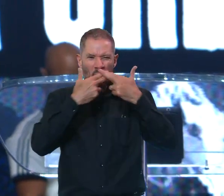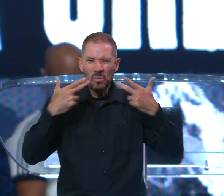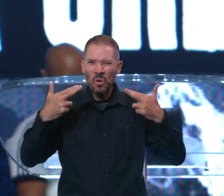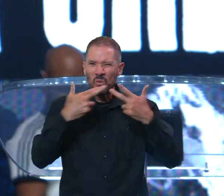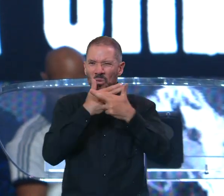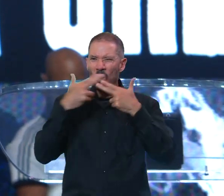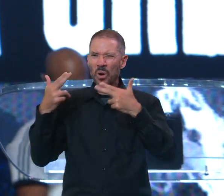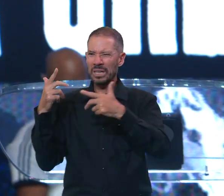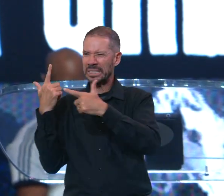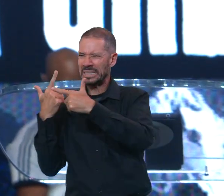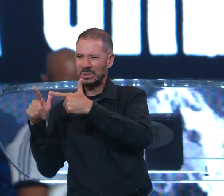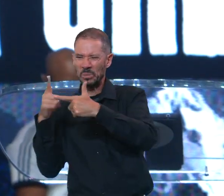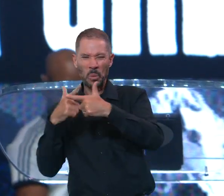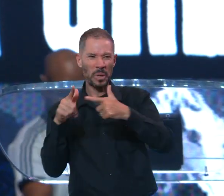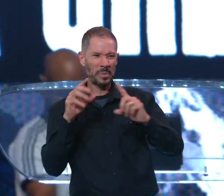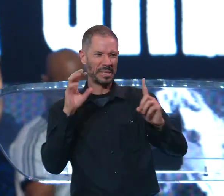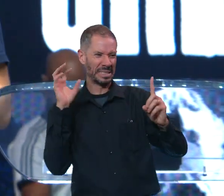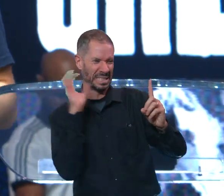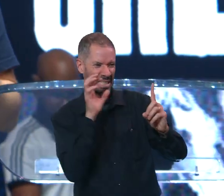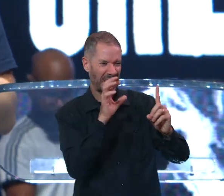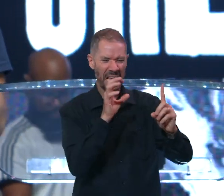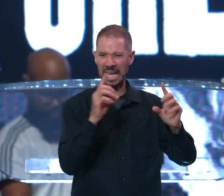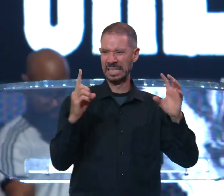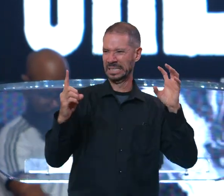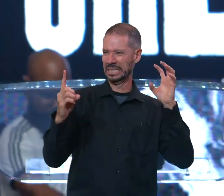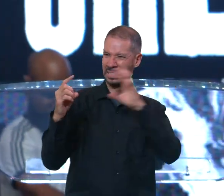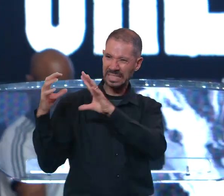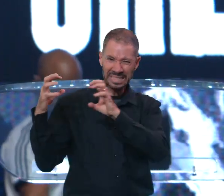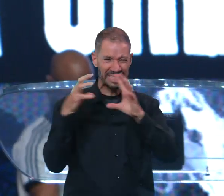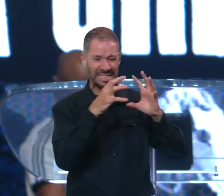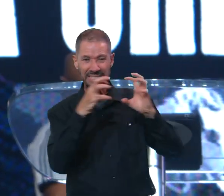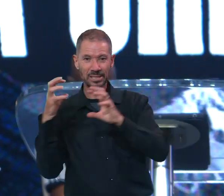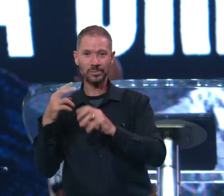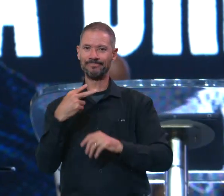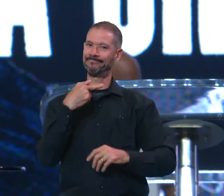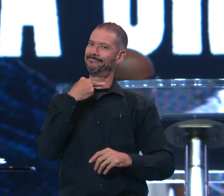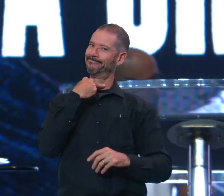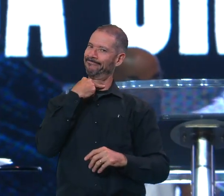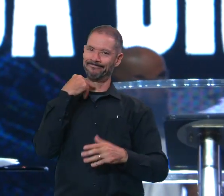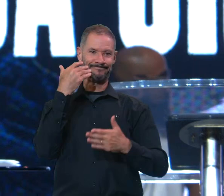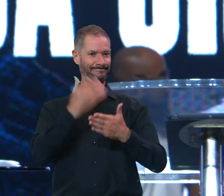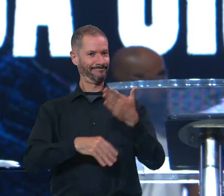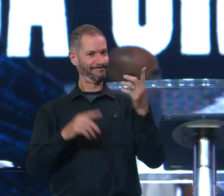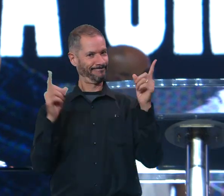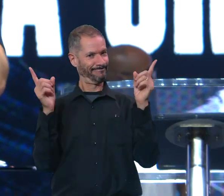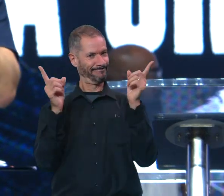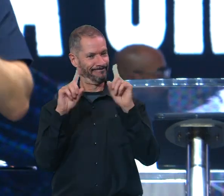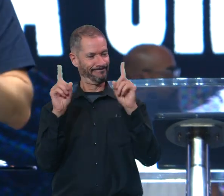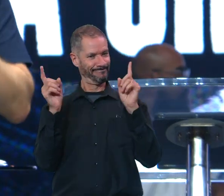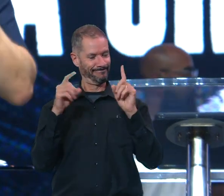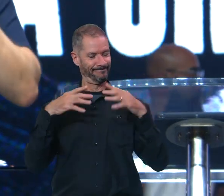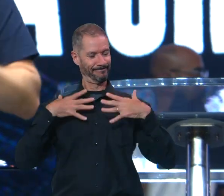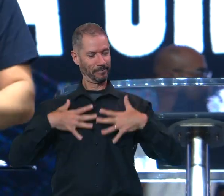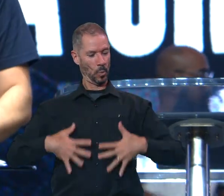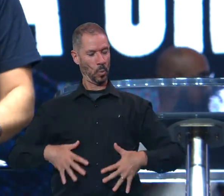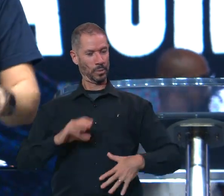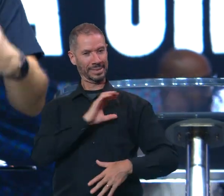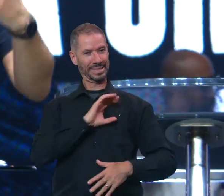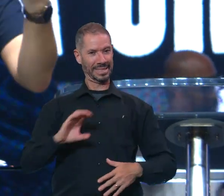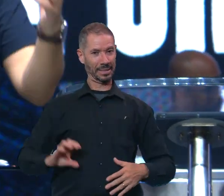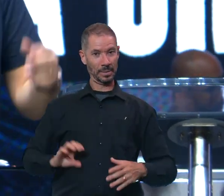e calúnia e gente tentando derrubar uns aos outros, algo que não devia acontecer no corpo de Cristo. Mas formar a credibilidade numa